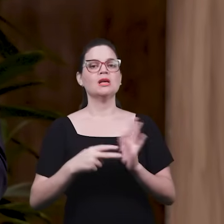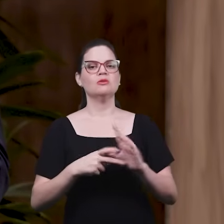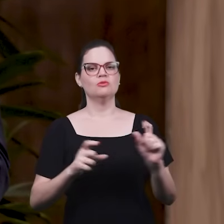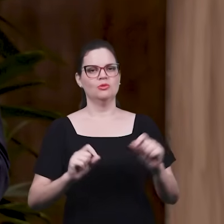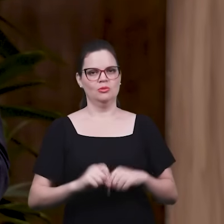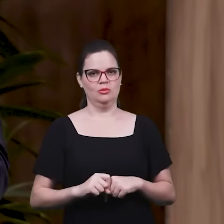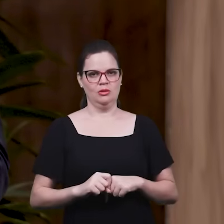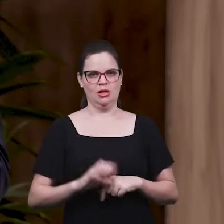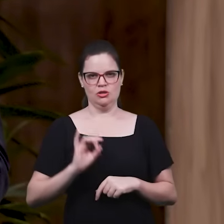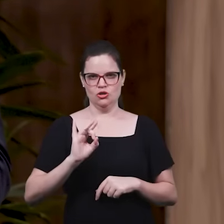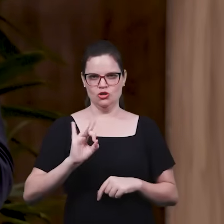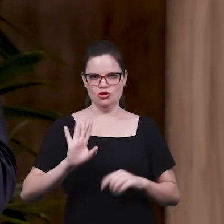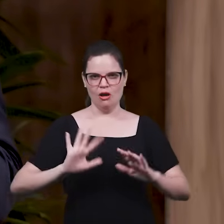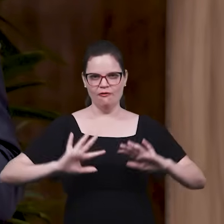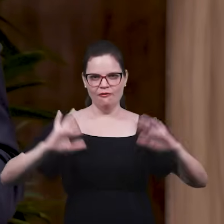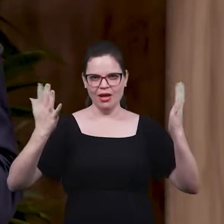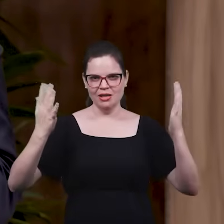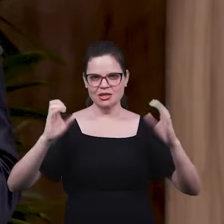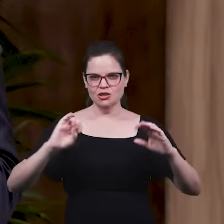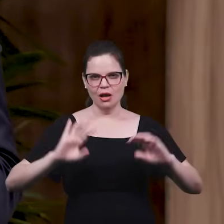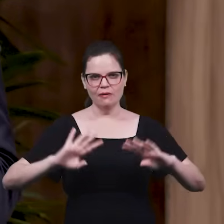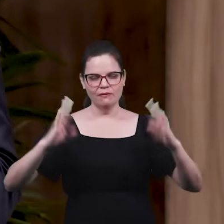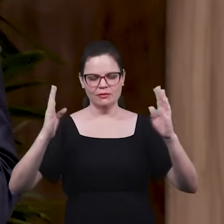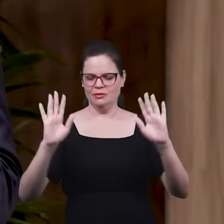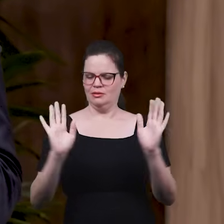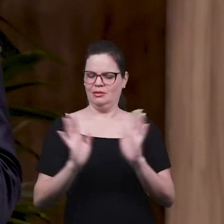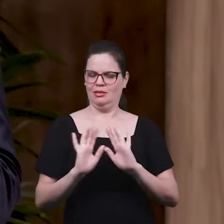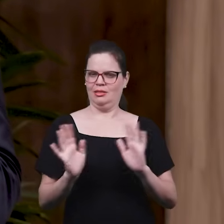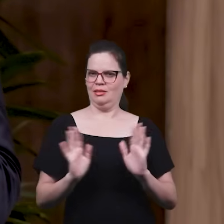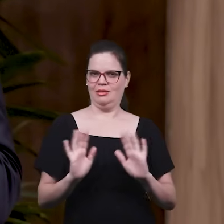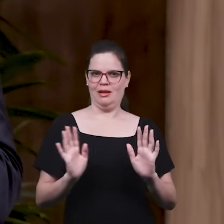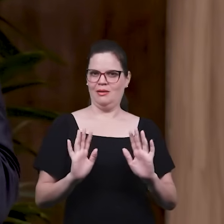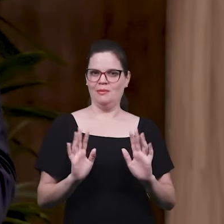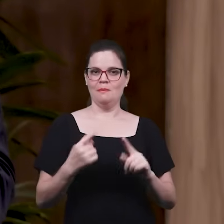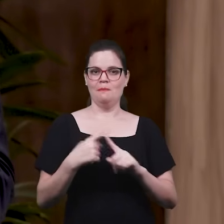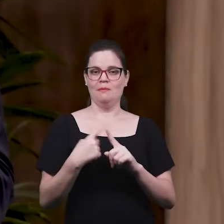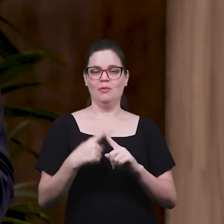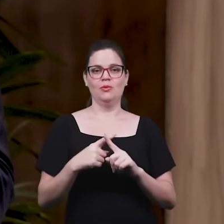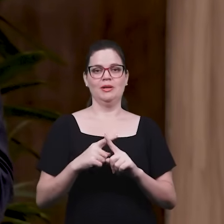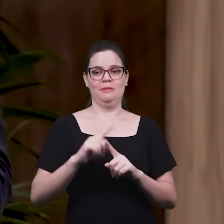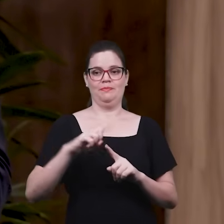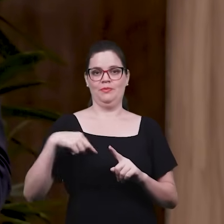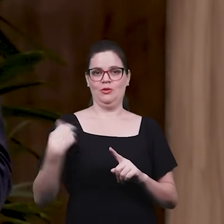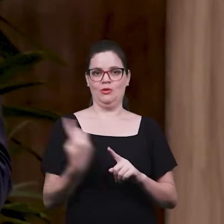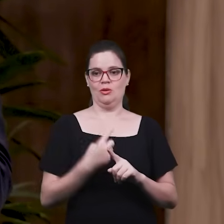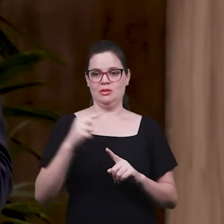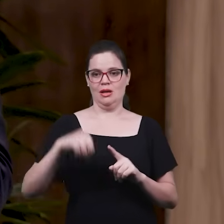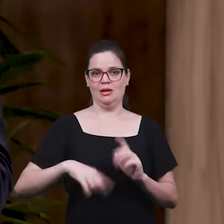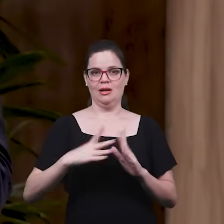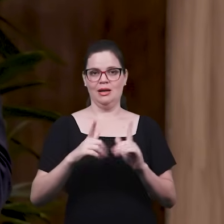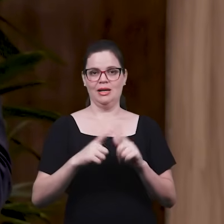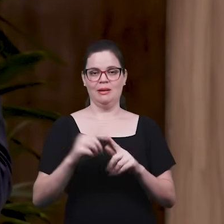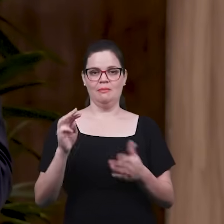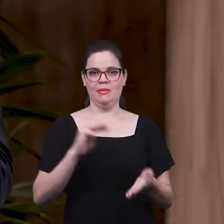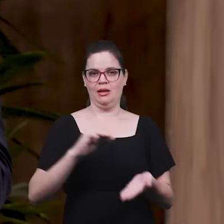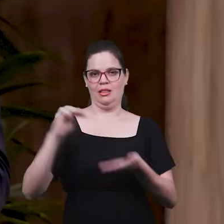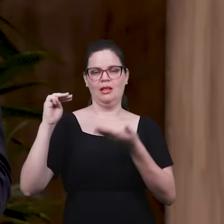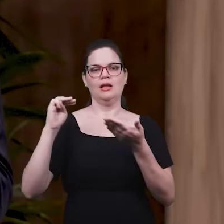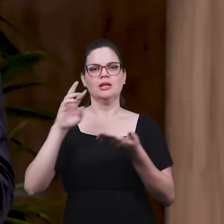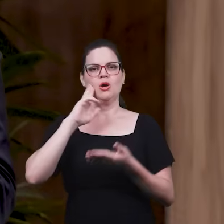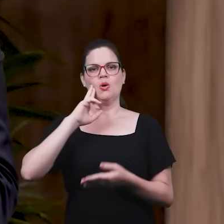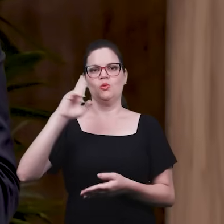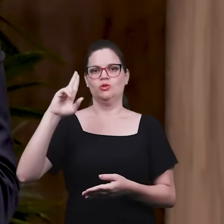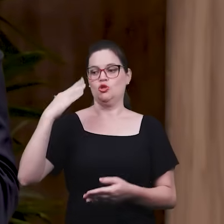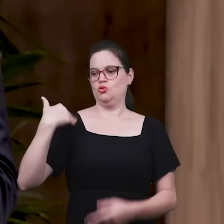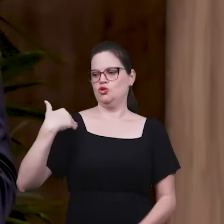gente. A obra que o Senhor faz no nosso meio, a Igreja Cristã Maranata, nós temos um